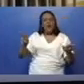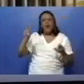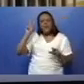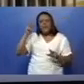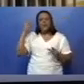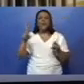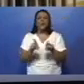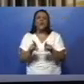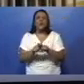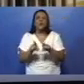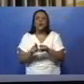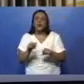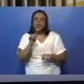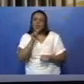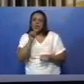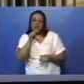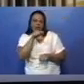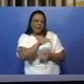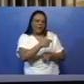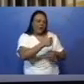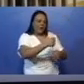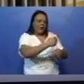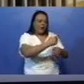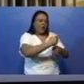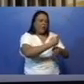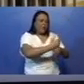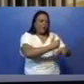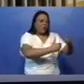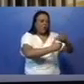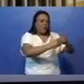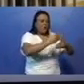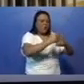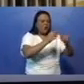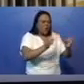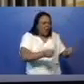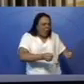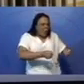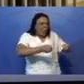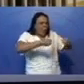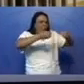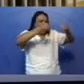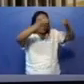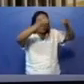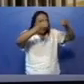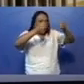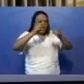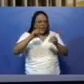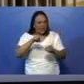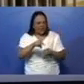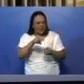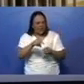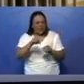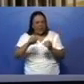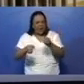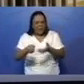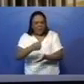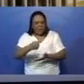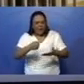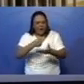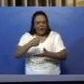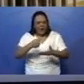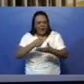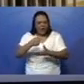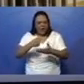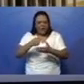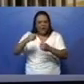um exemplo de uma construção, com colunas, que é bem característica dessa época, dessa construção grega. Aqui é um